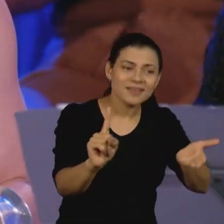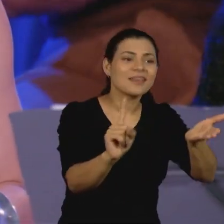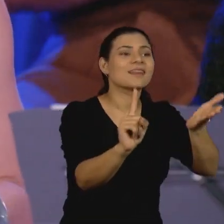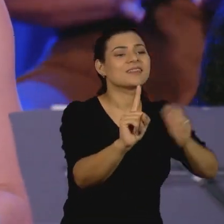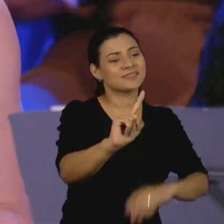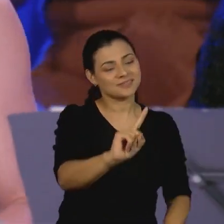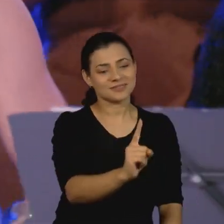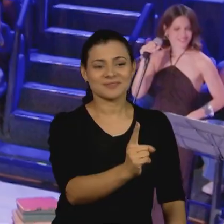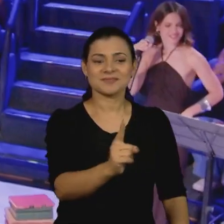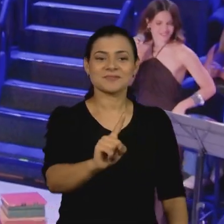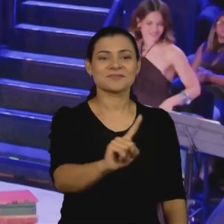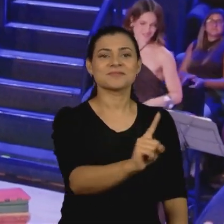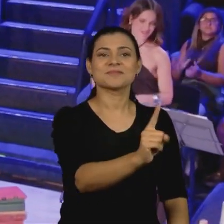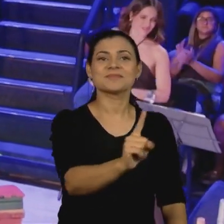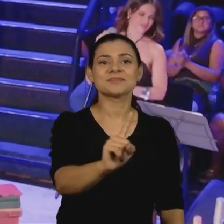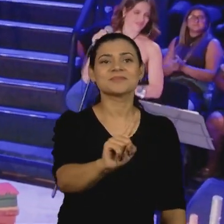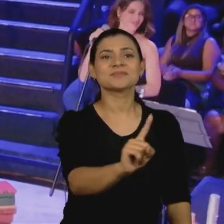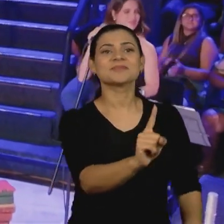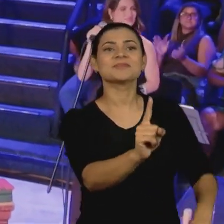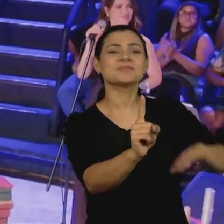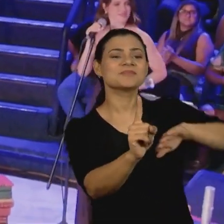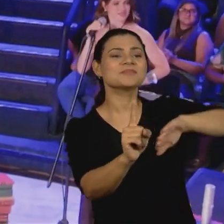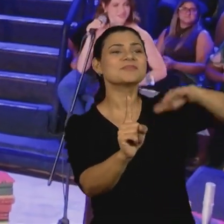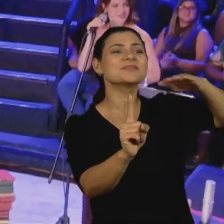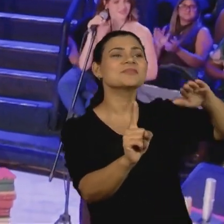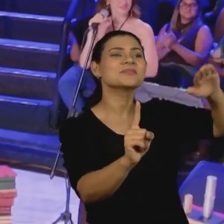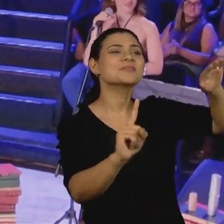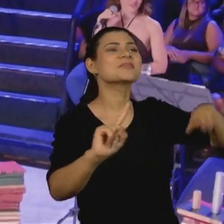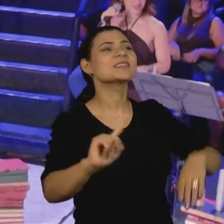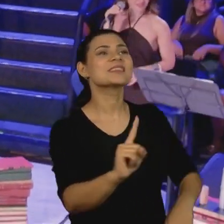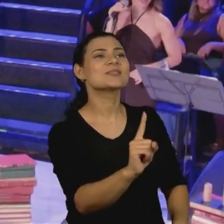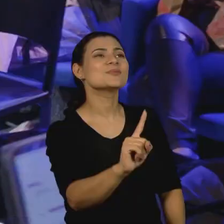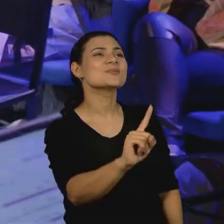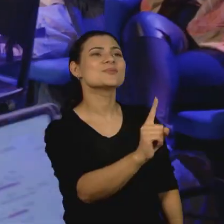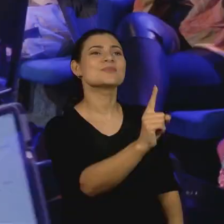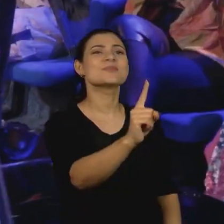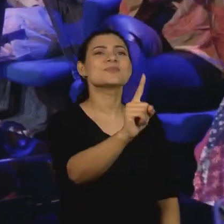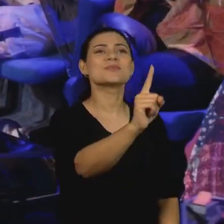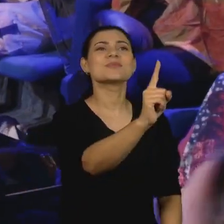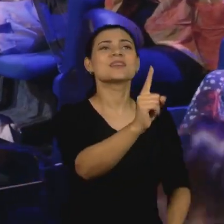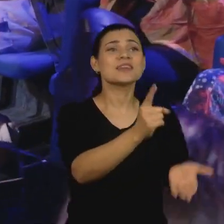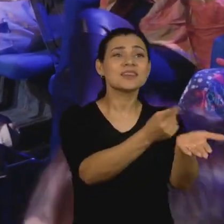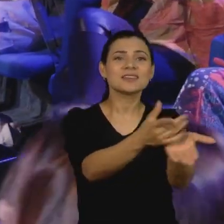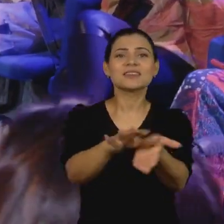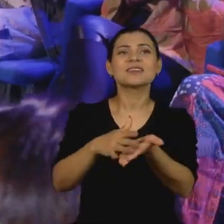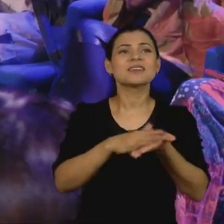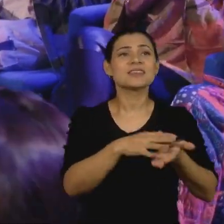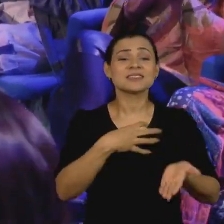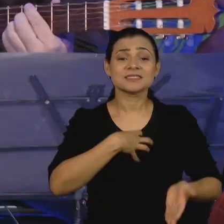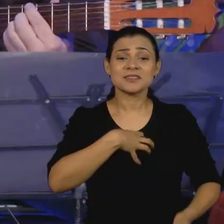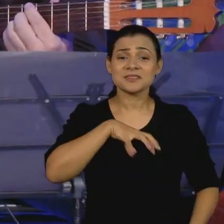vai. Nas sacadas dos sobrados da velha São Salvador, há lembranças